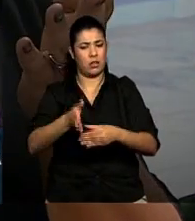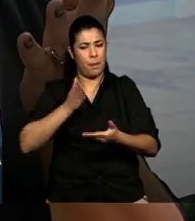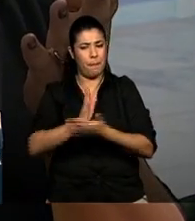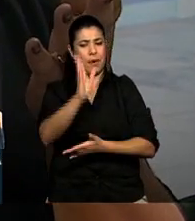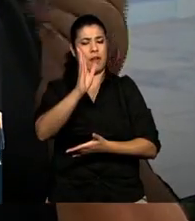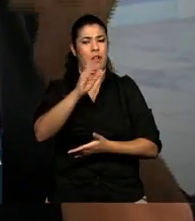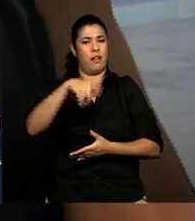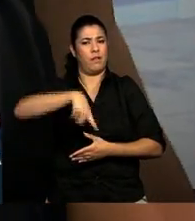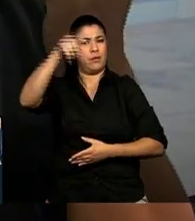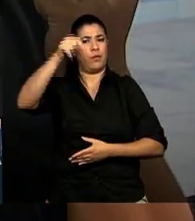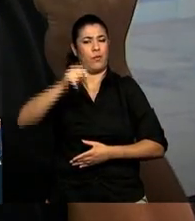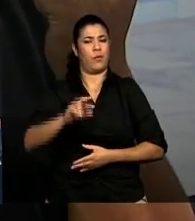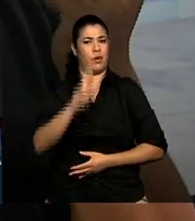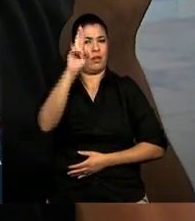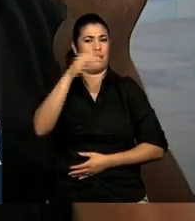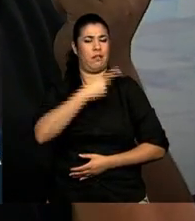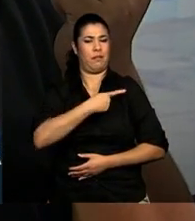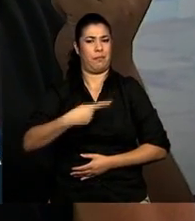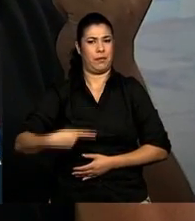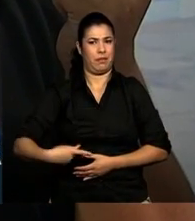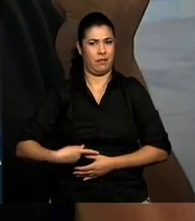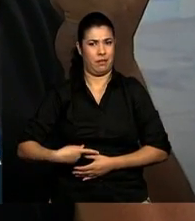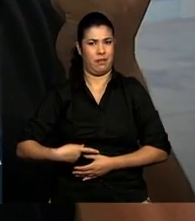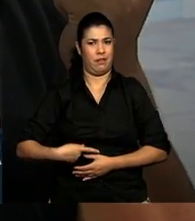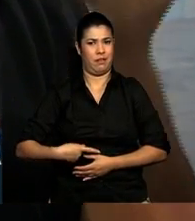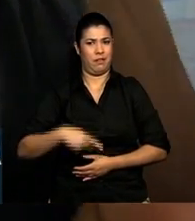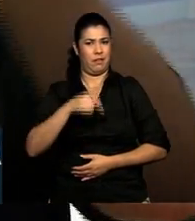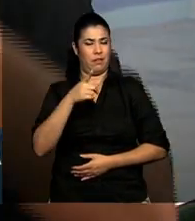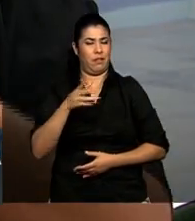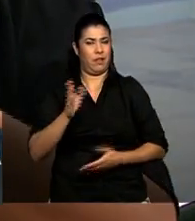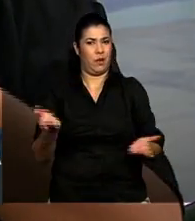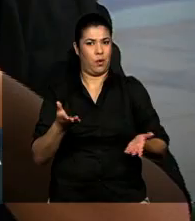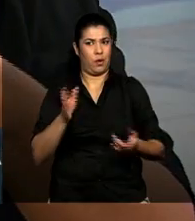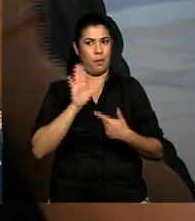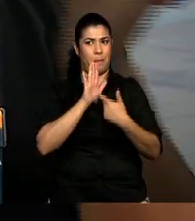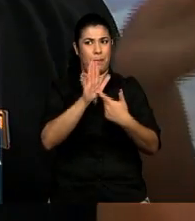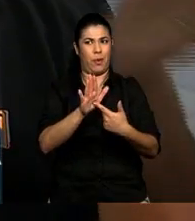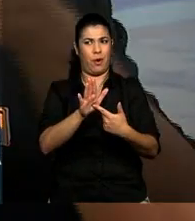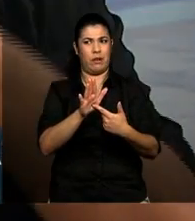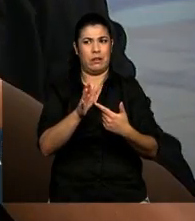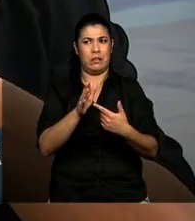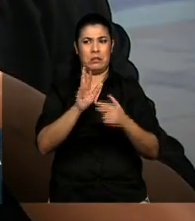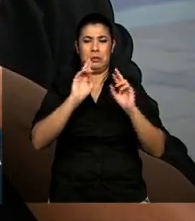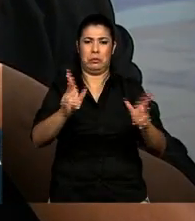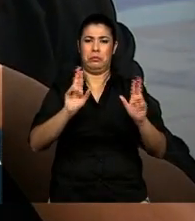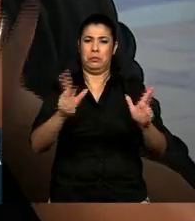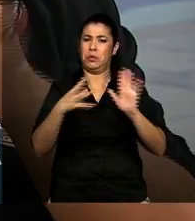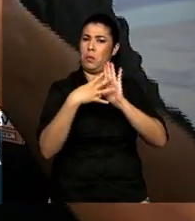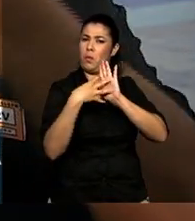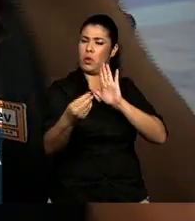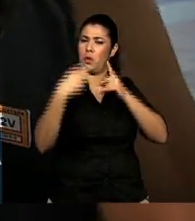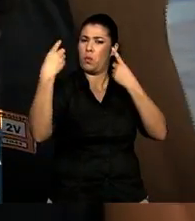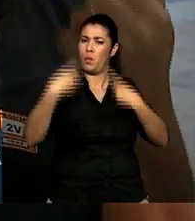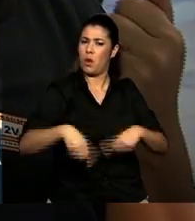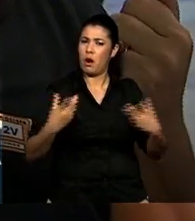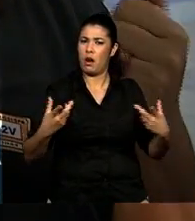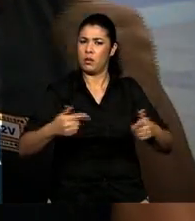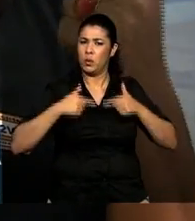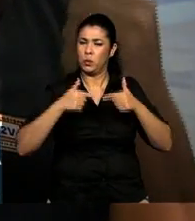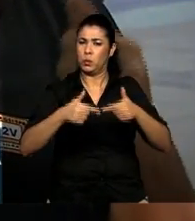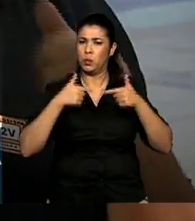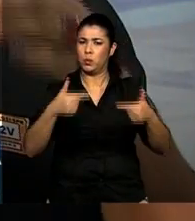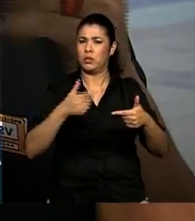eh até a campanha sustentado como o modelo a combater o modelo contrário que já não teria